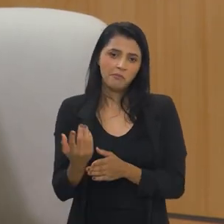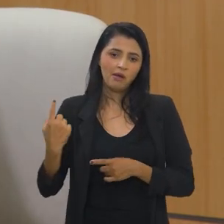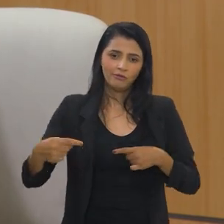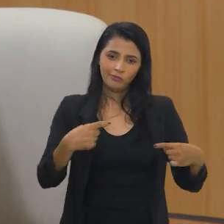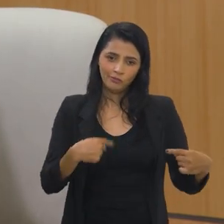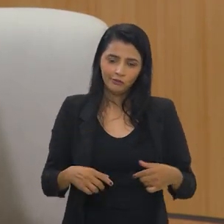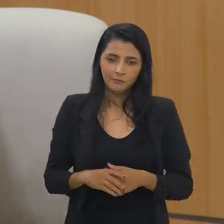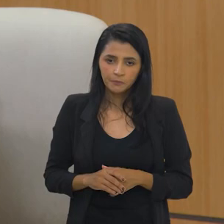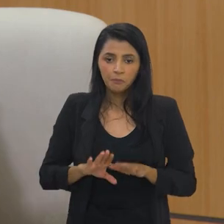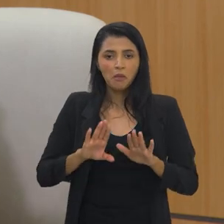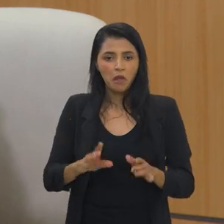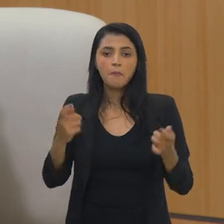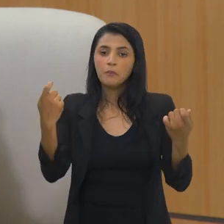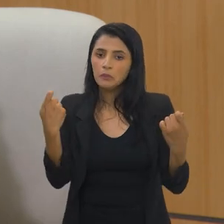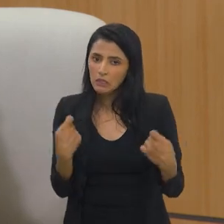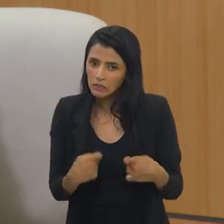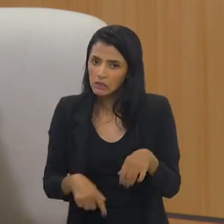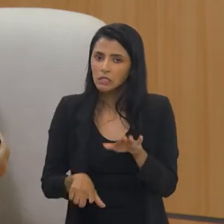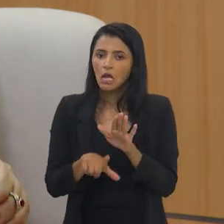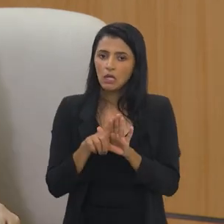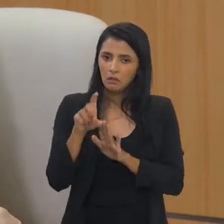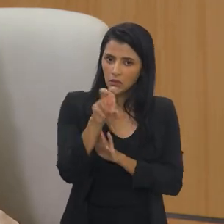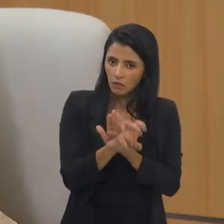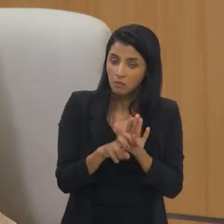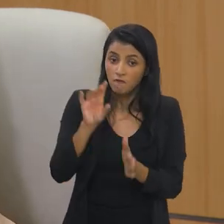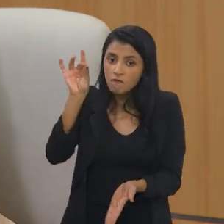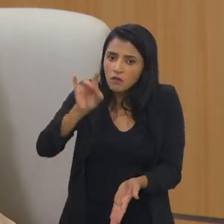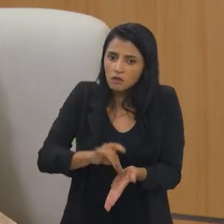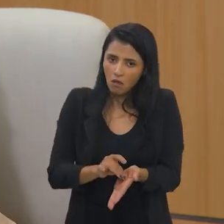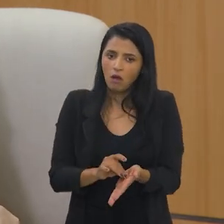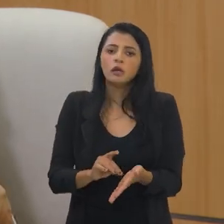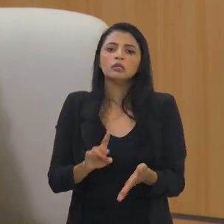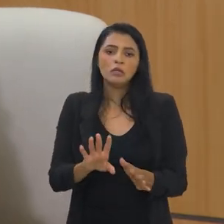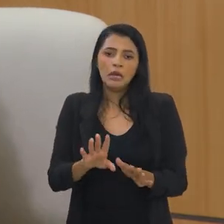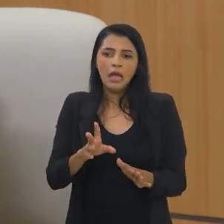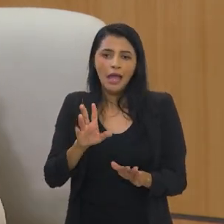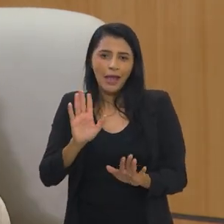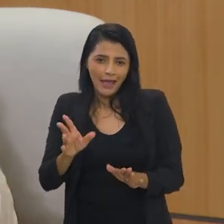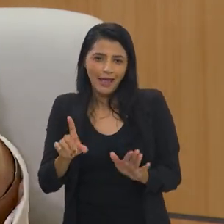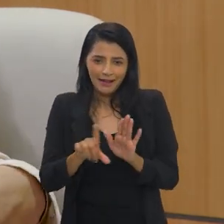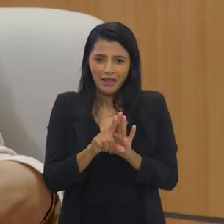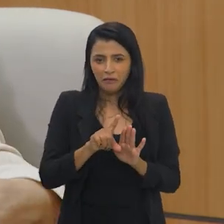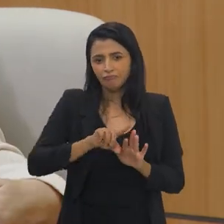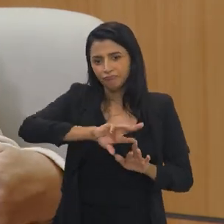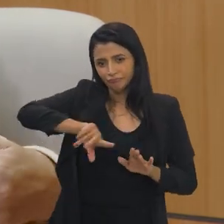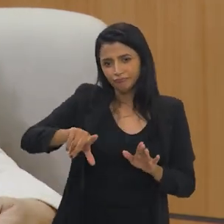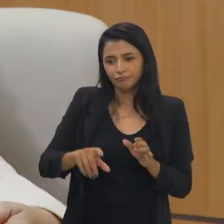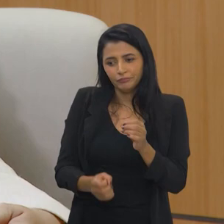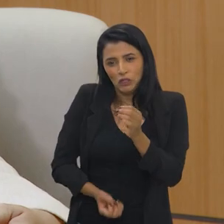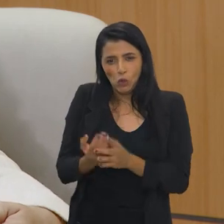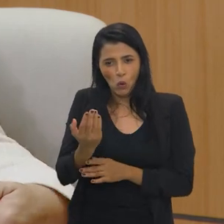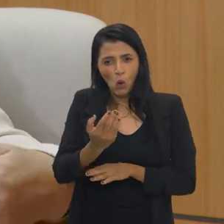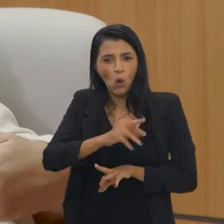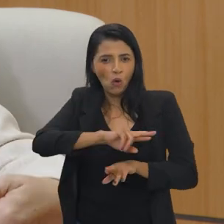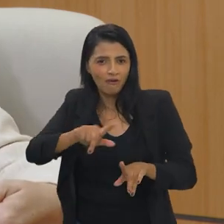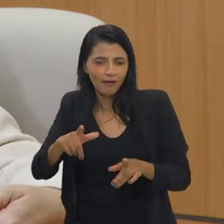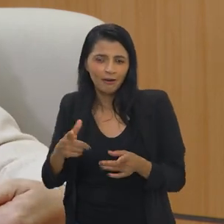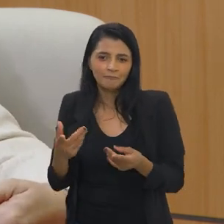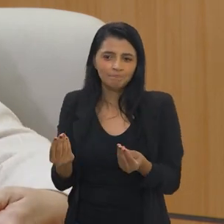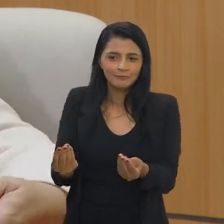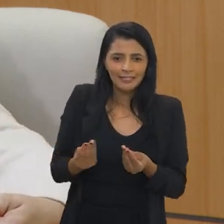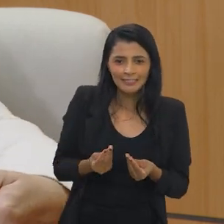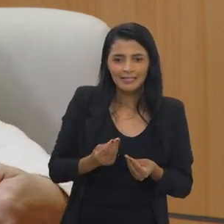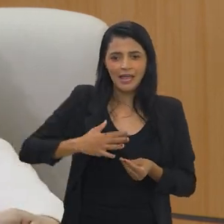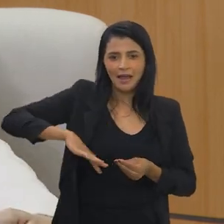de tudo isso só que eu acho que a gente precisa implementar Lei Maria da Penha né Apesar dela ter feito todos